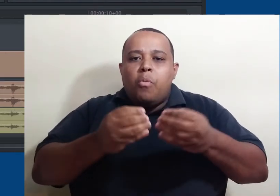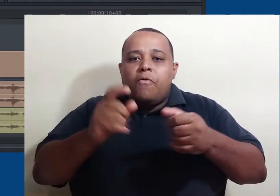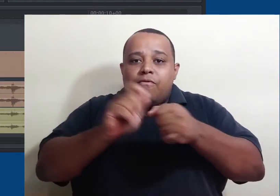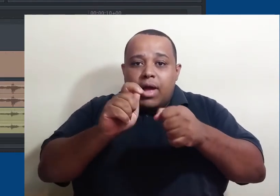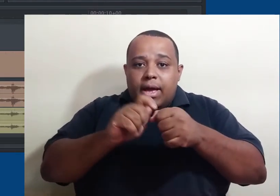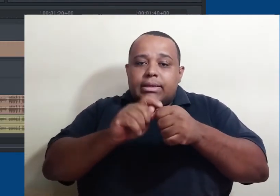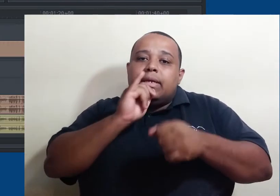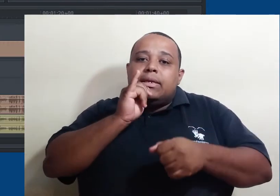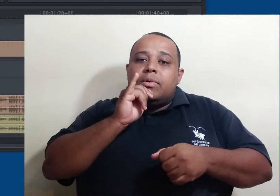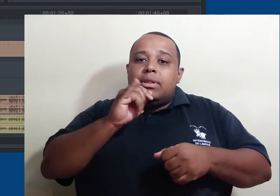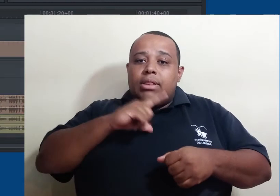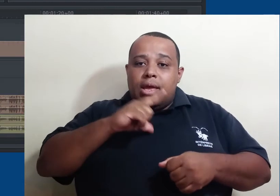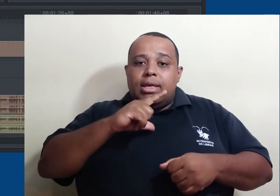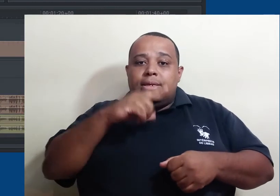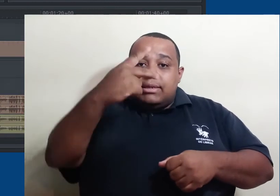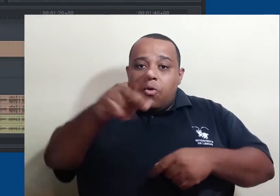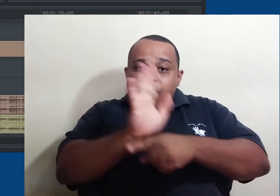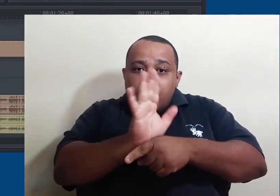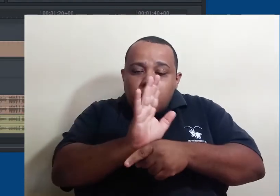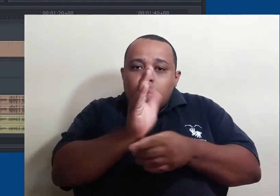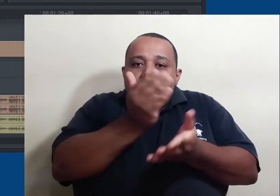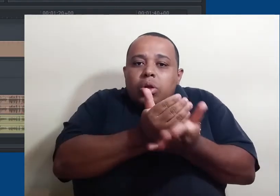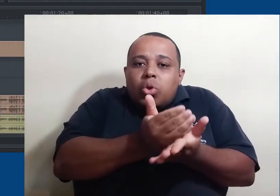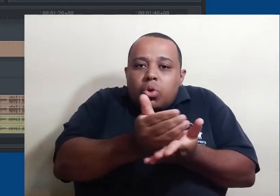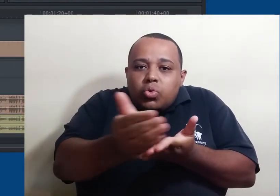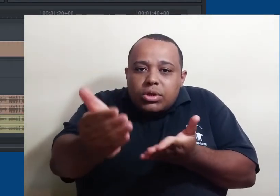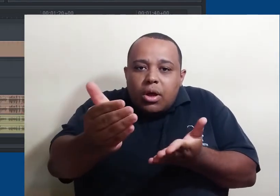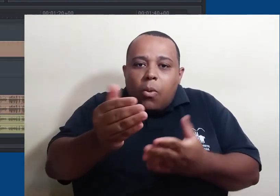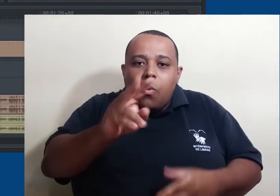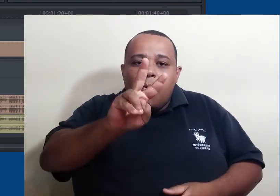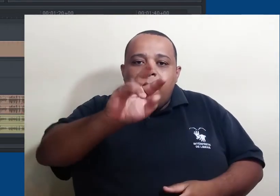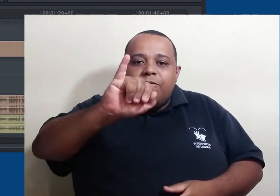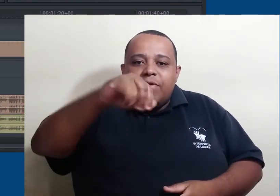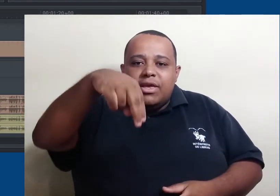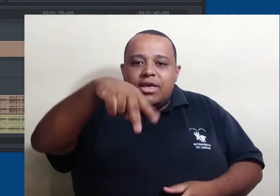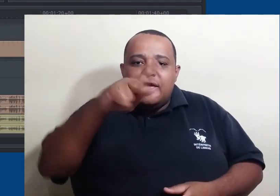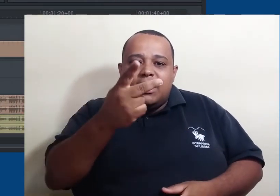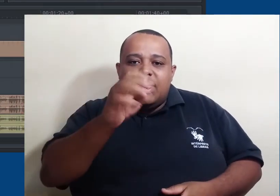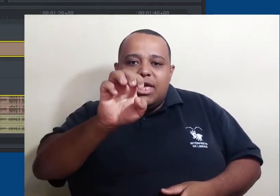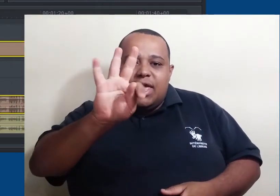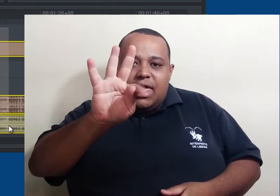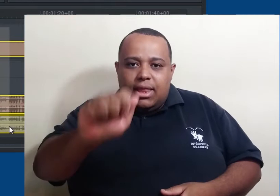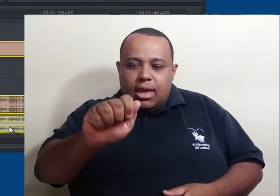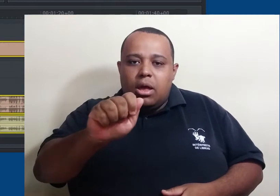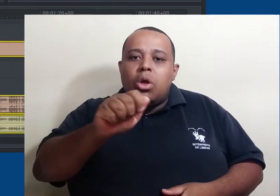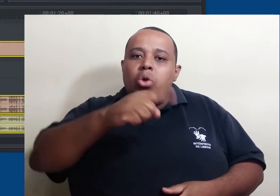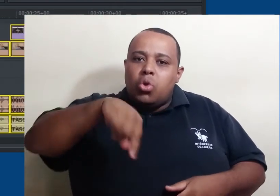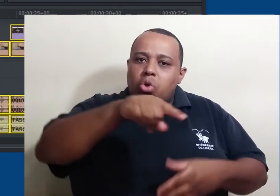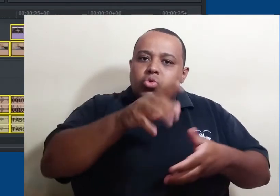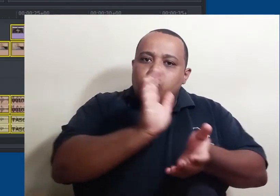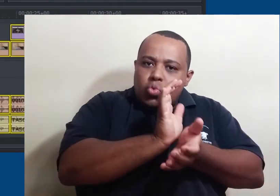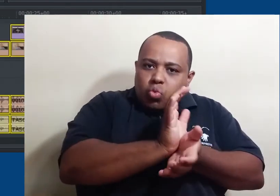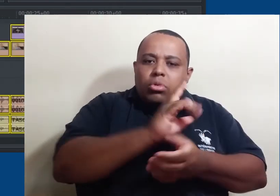a gente tem aqui. Vou adicionar mais 2 faixas de áudio aqui, para a gente poder colocar nossa vinheta sem atrapalhar o restante do